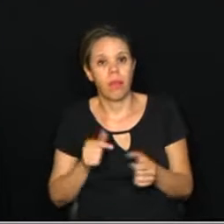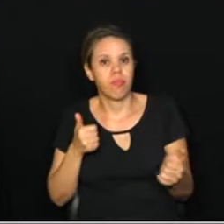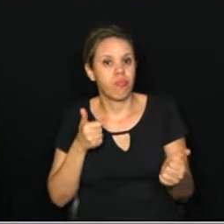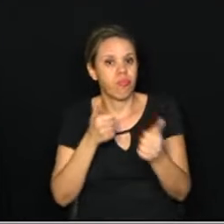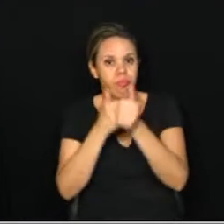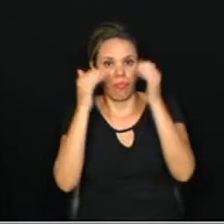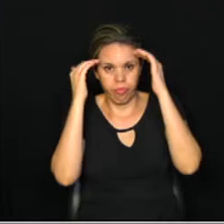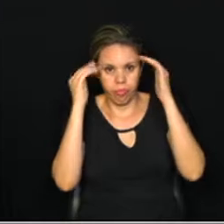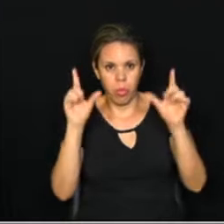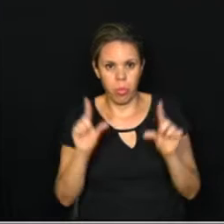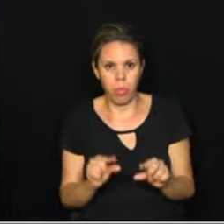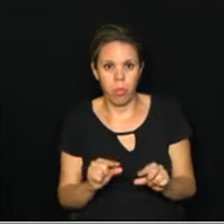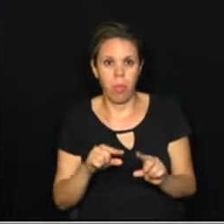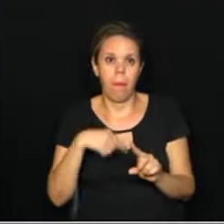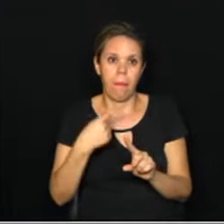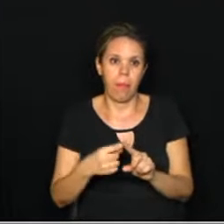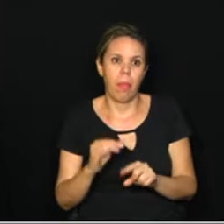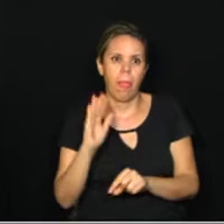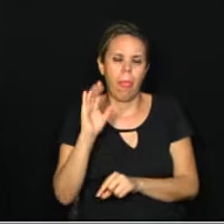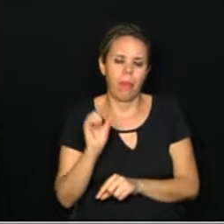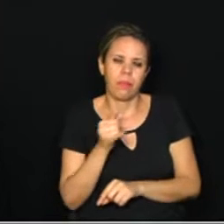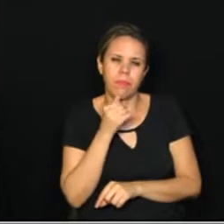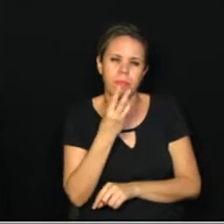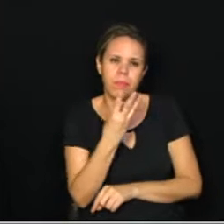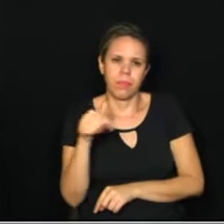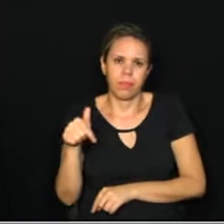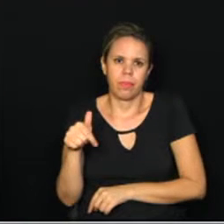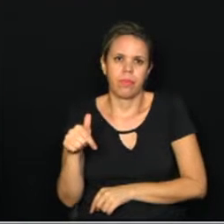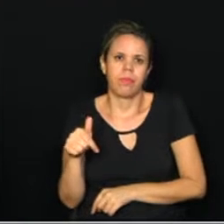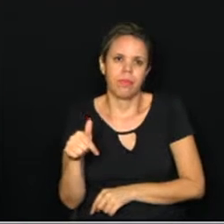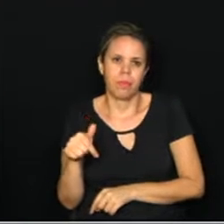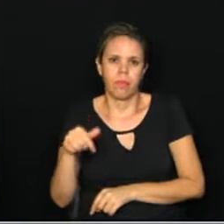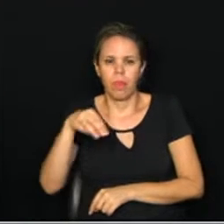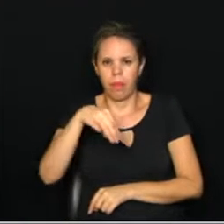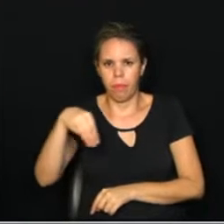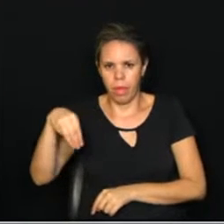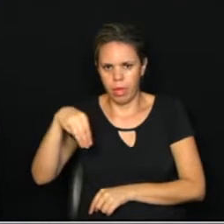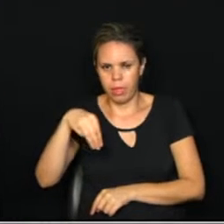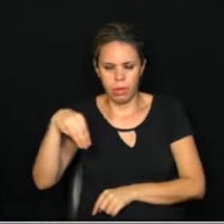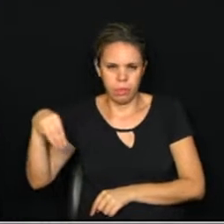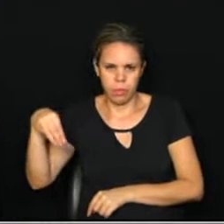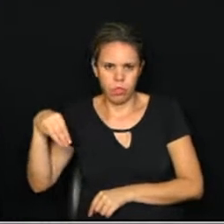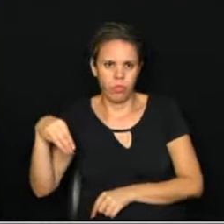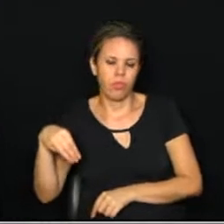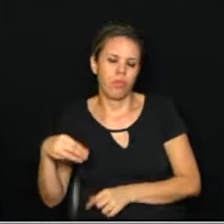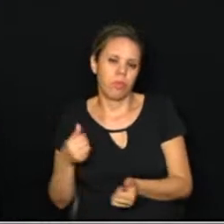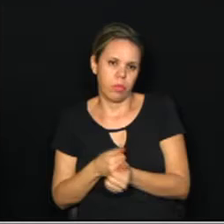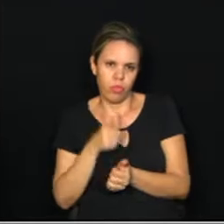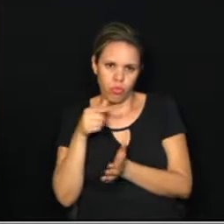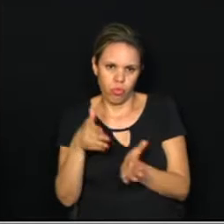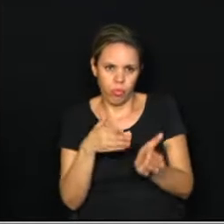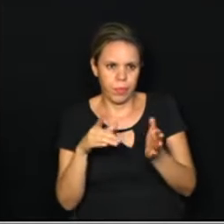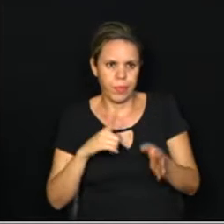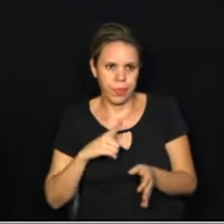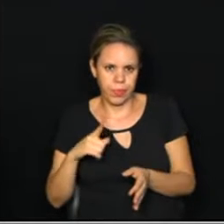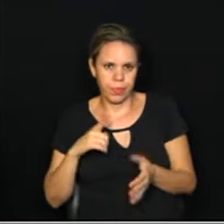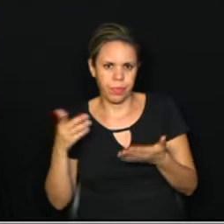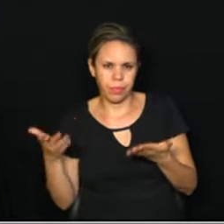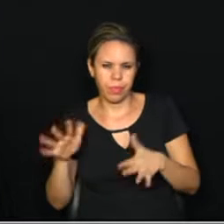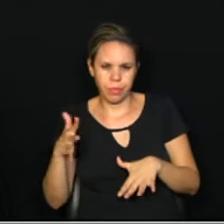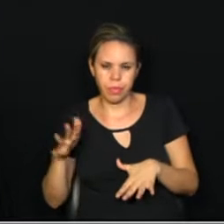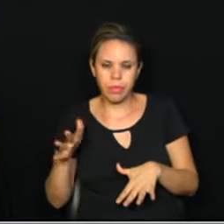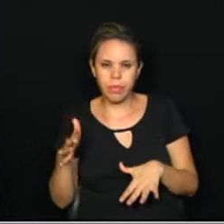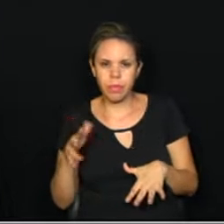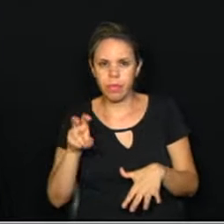tendência, choveu um pouquinho mais, né? Deu 37 milímetros de chuva aí nas regiões de cabeceira, mas nós tivemos aproximadamente